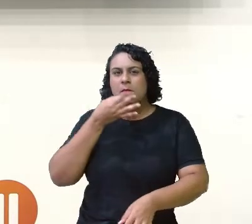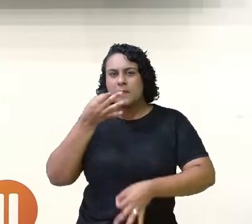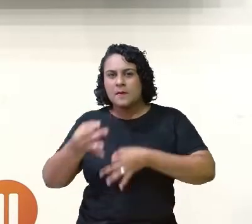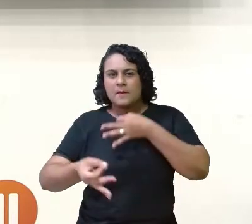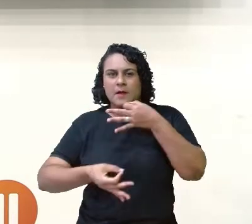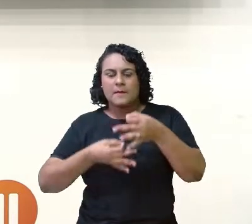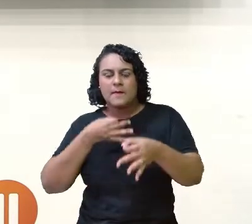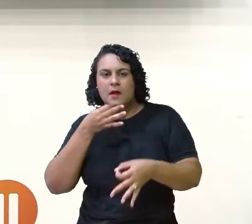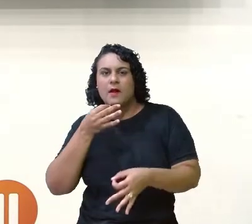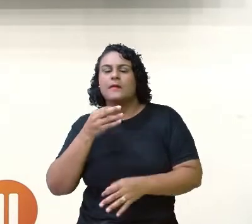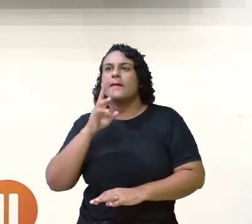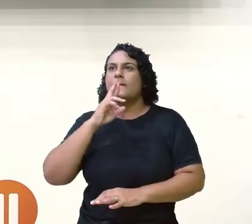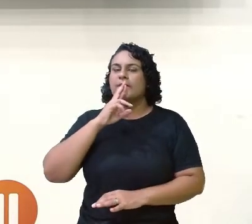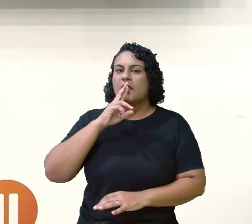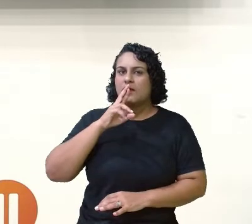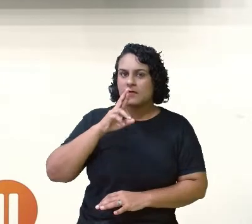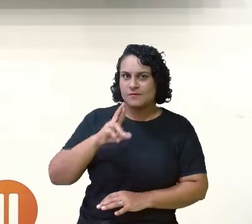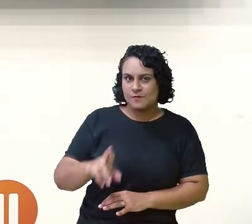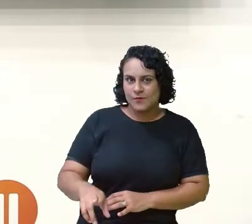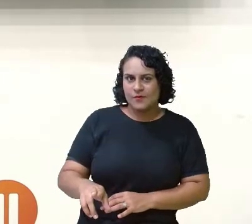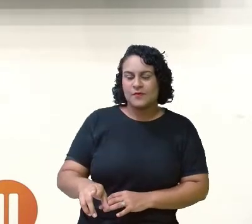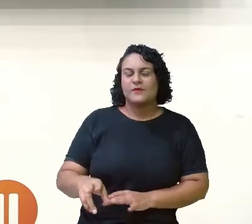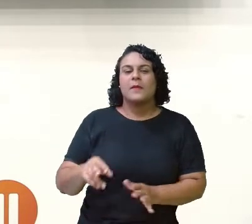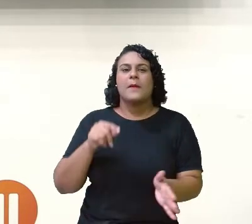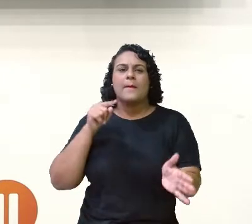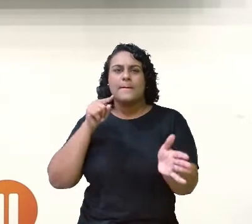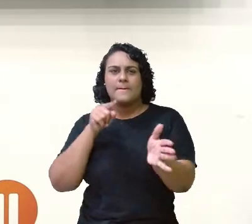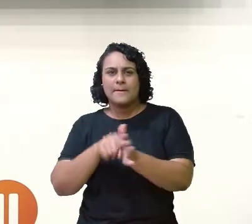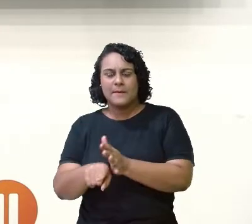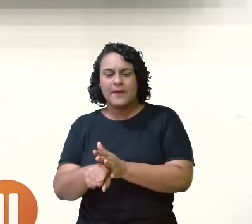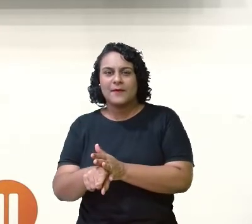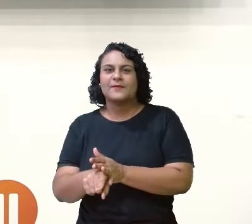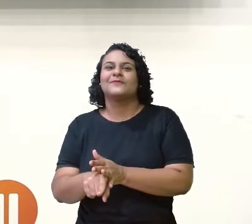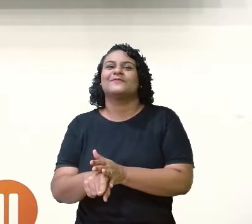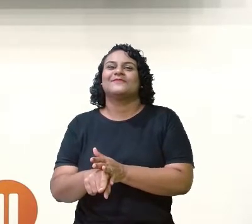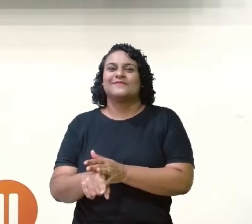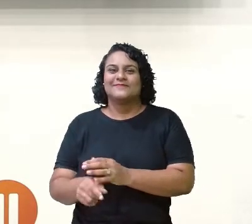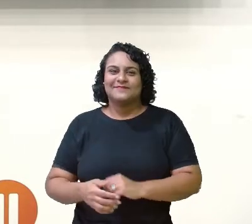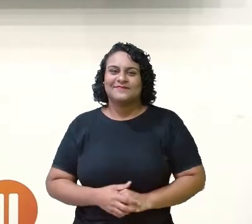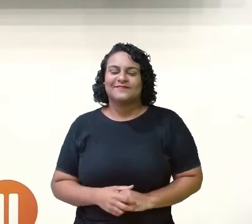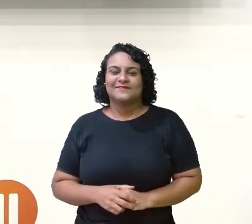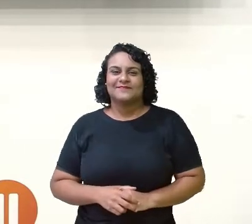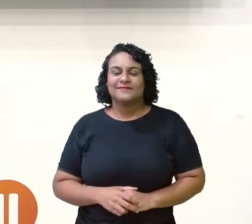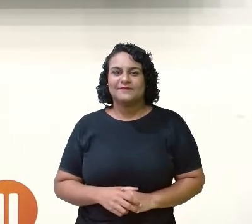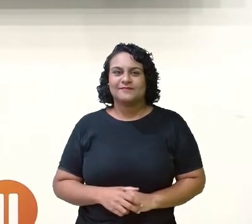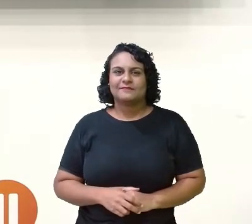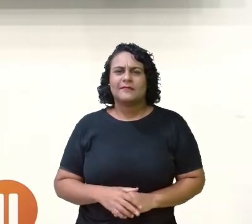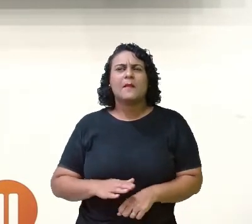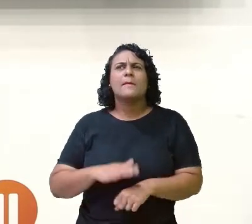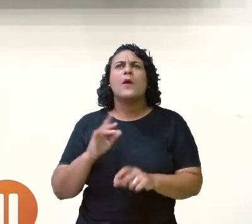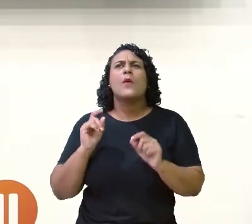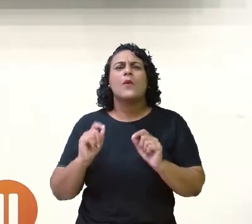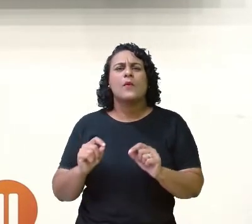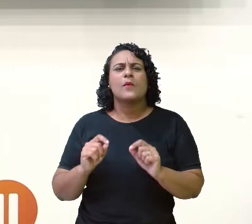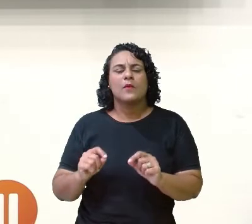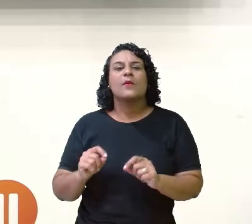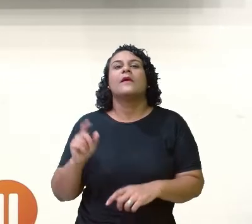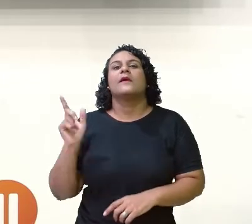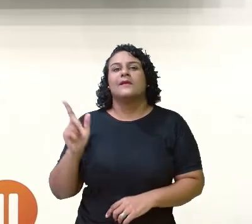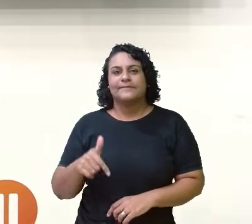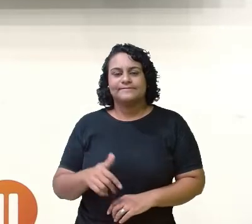claro, responde as minhas perguntas e o que mais? Isso